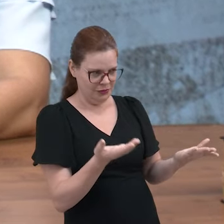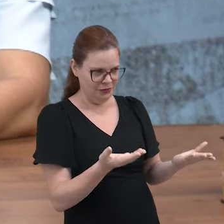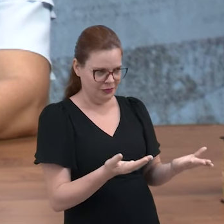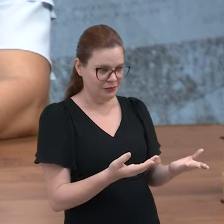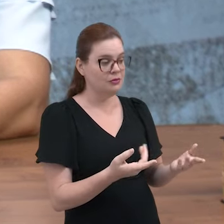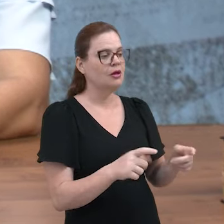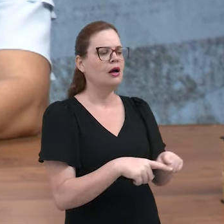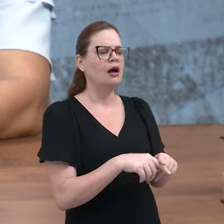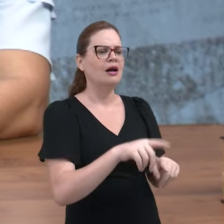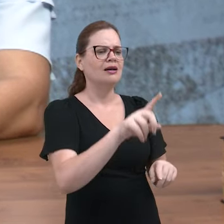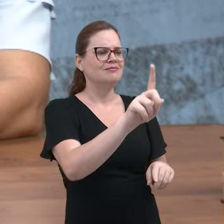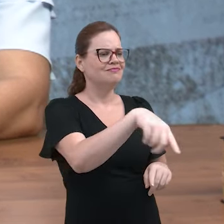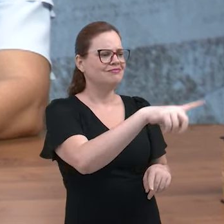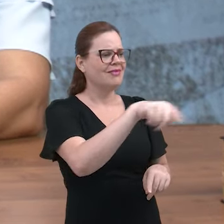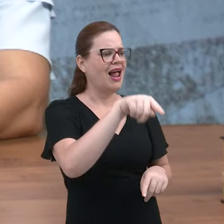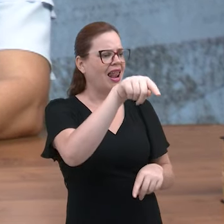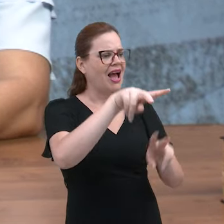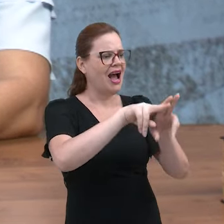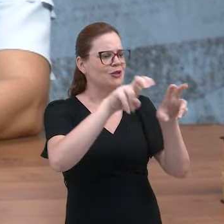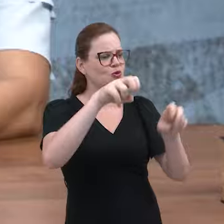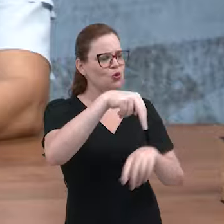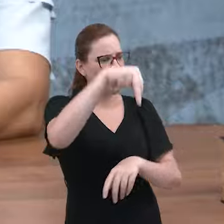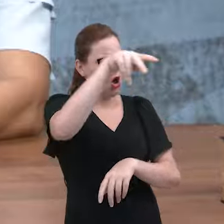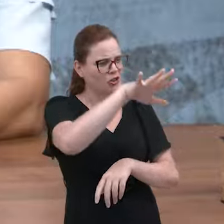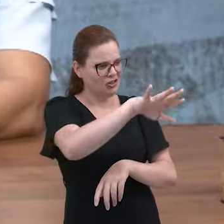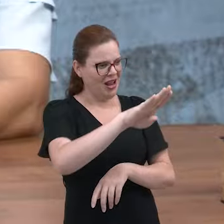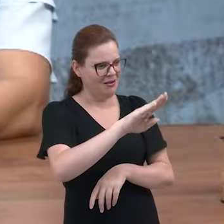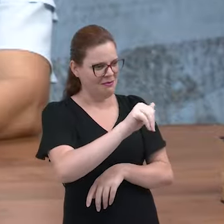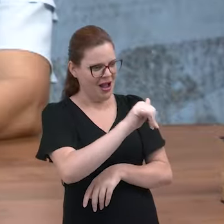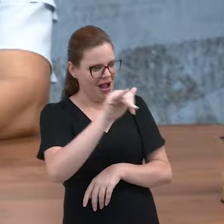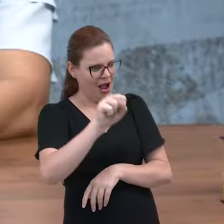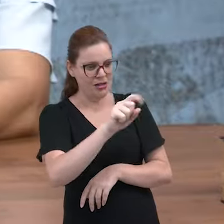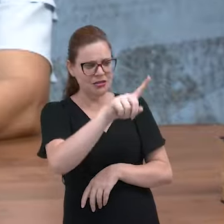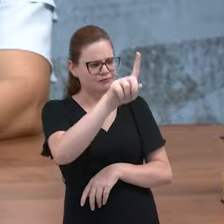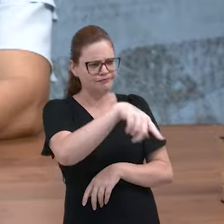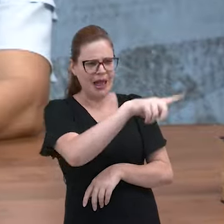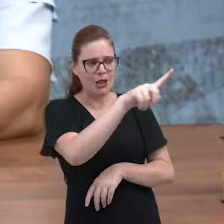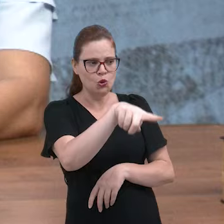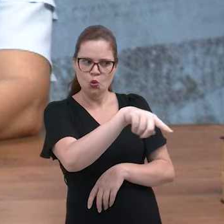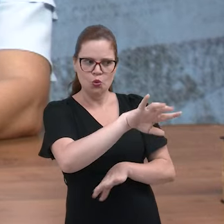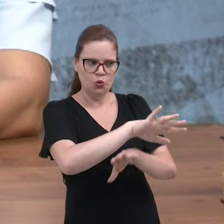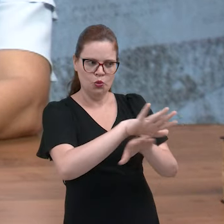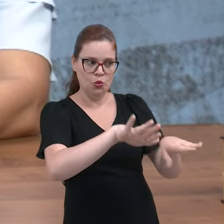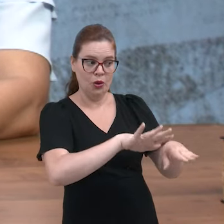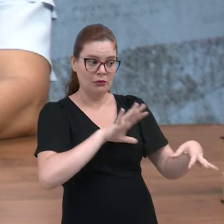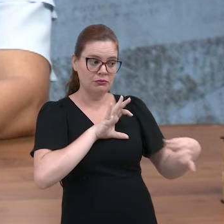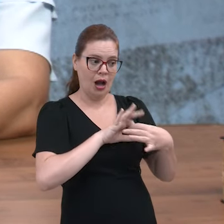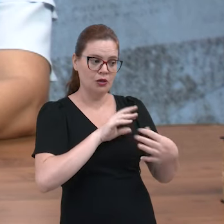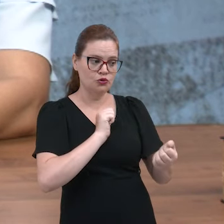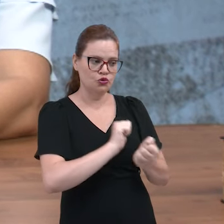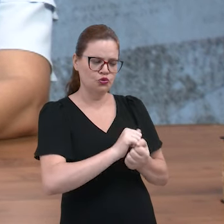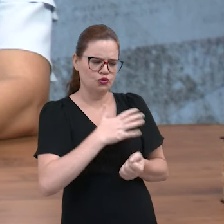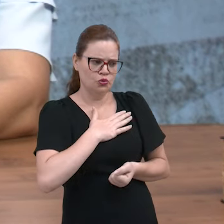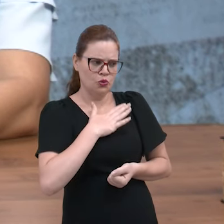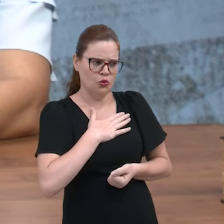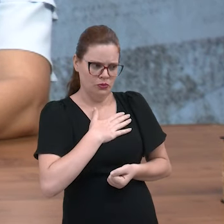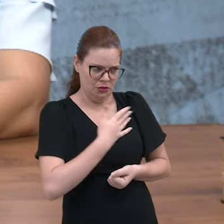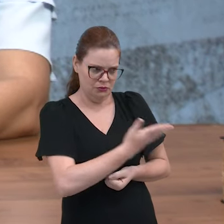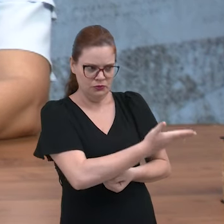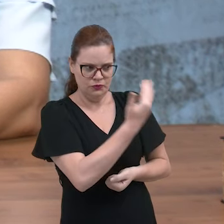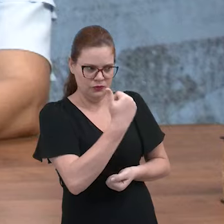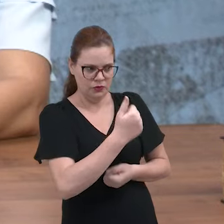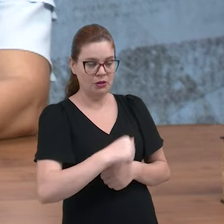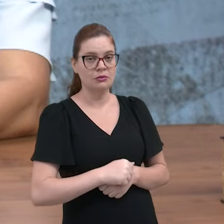e anula a tua aliança com Baasa, rei de Israel, para que se retire de sobre mim.